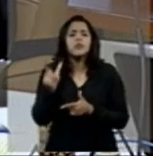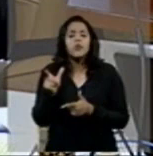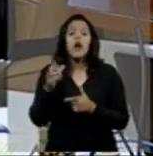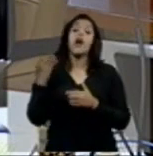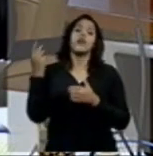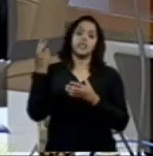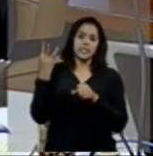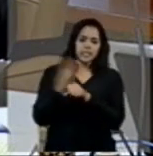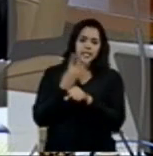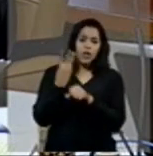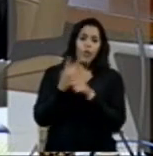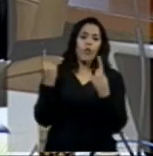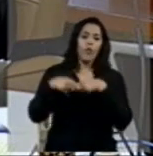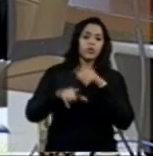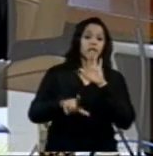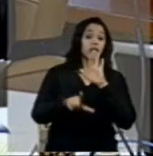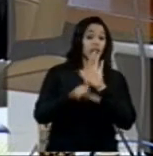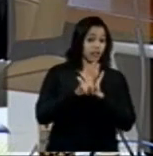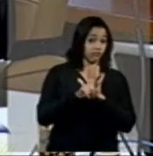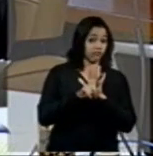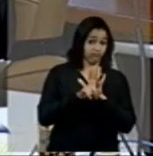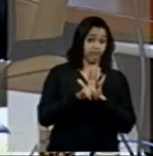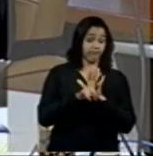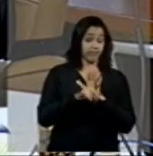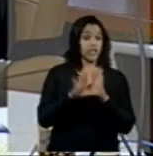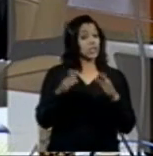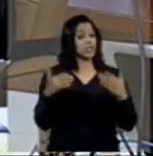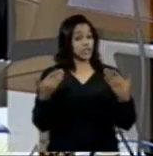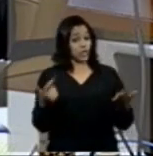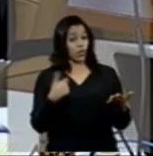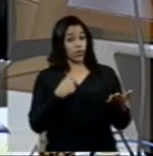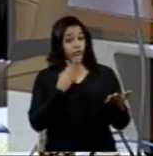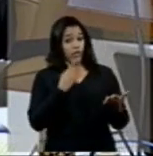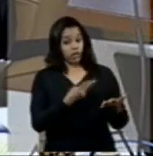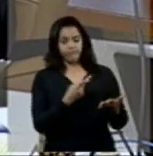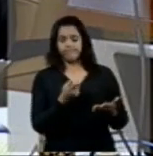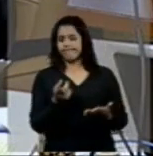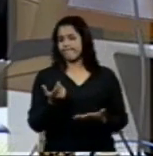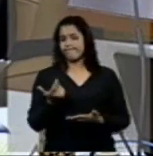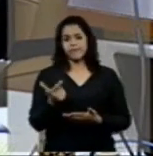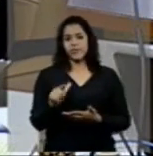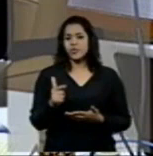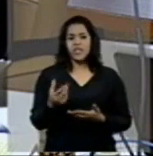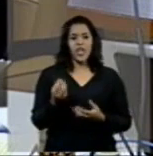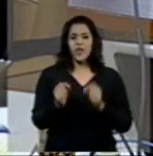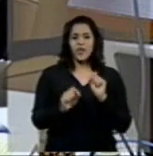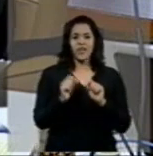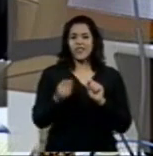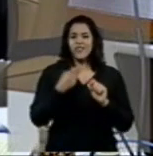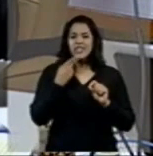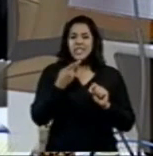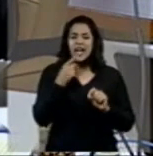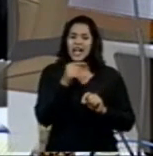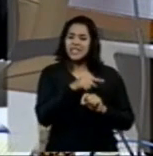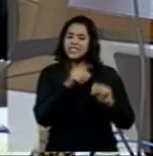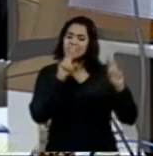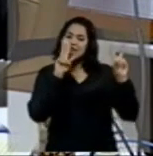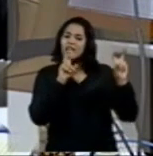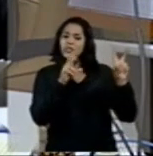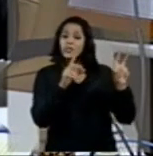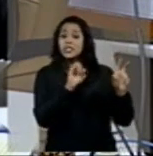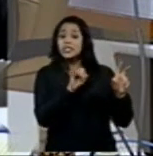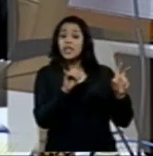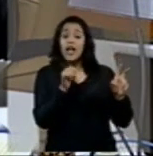Terceirização ilícita. Logo, concluo, não há que se apreciar a matéria, eis que não foi